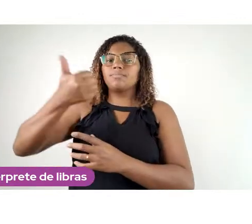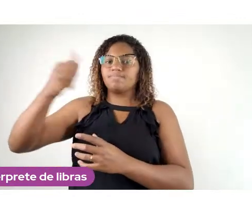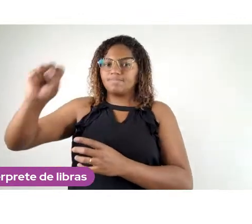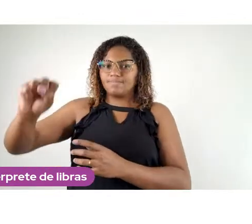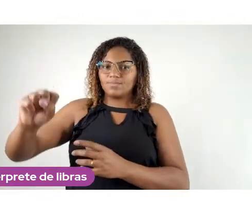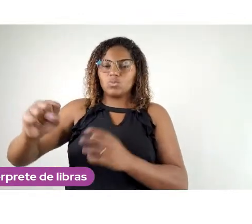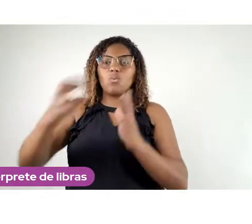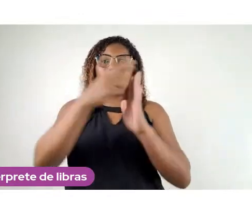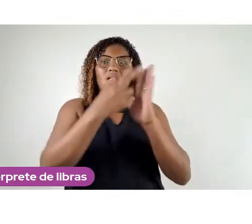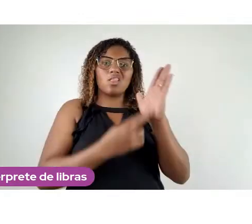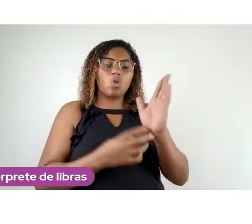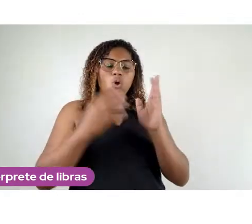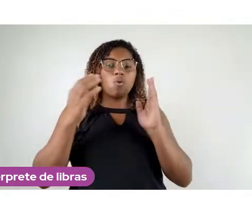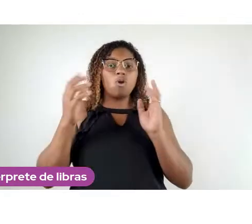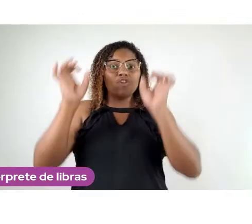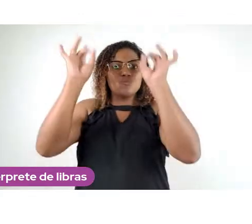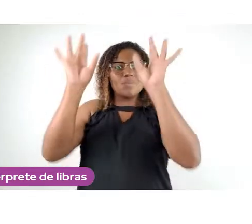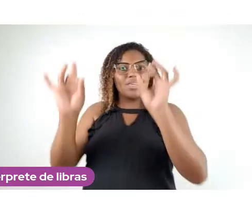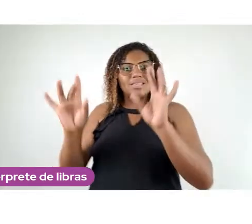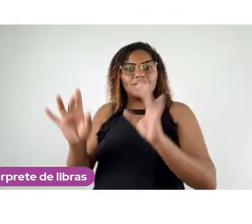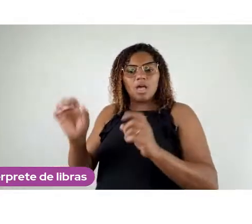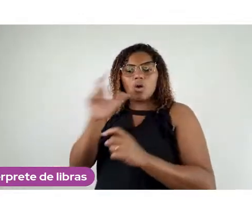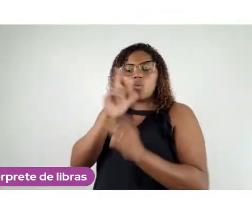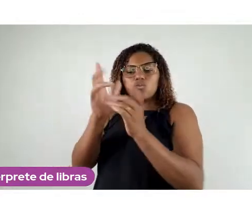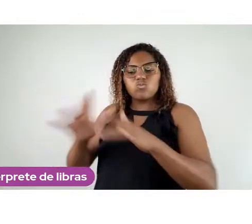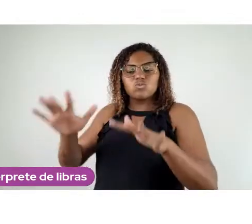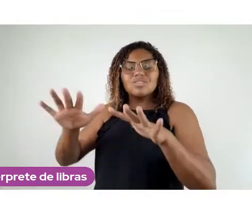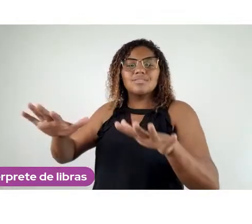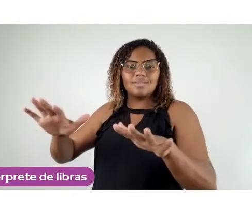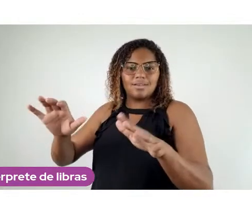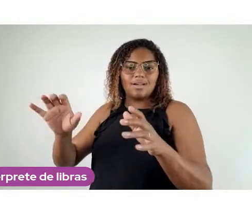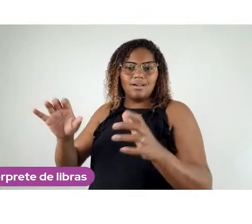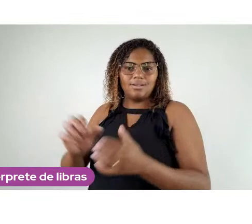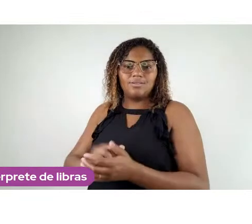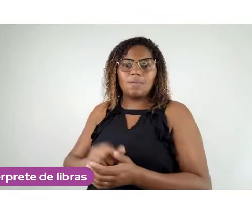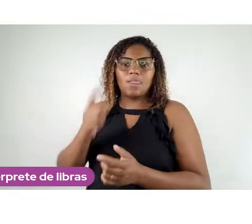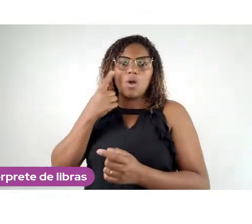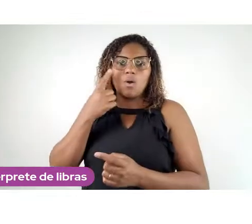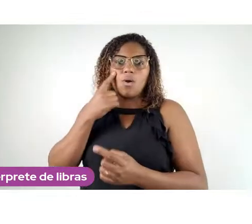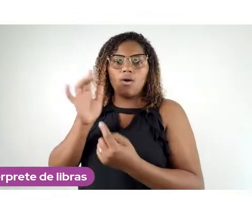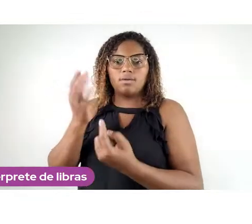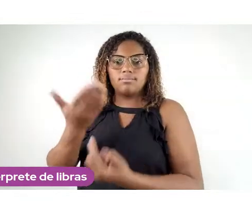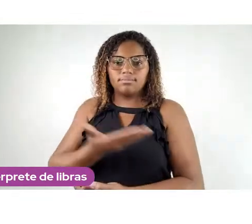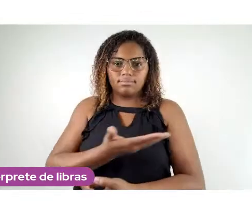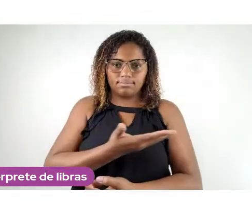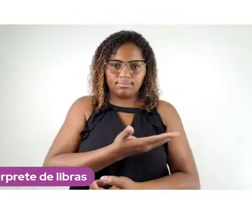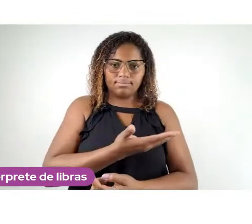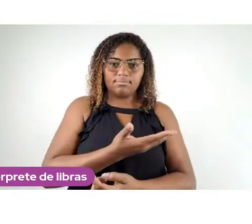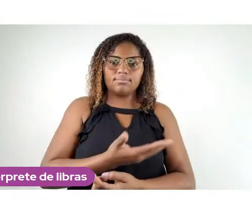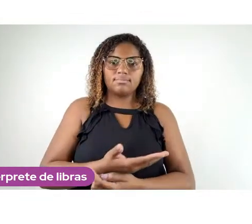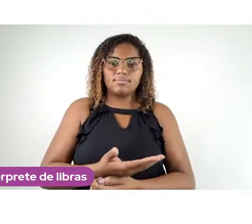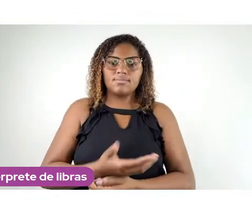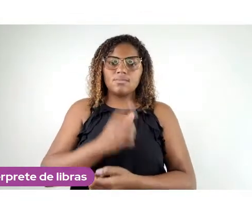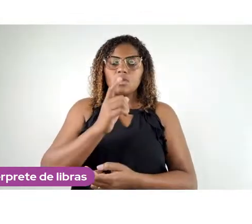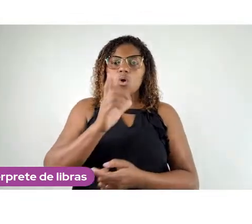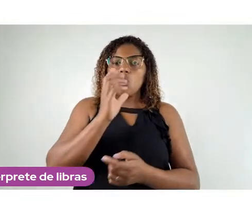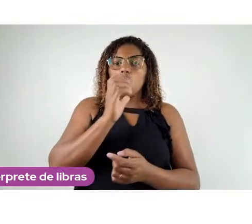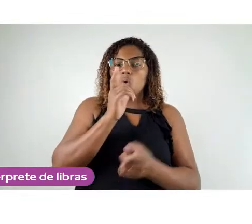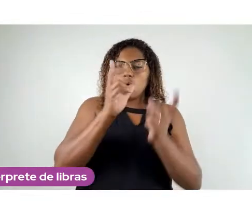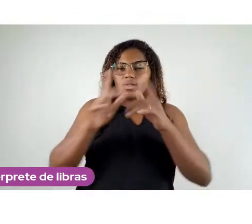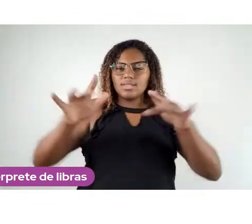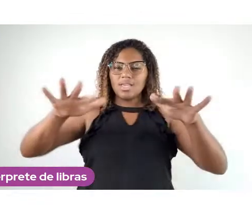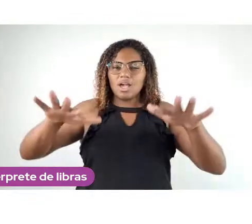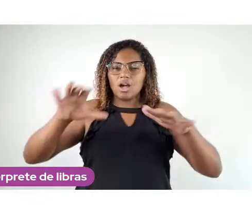sobre oceano e criosfera, que é esse aqui. Olha, né, o oceano e criosfera em um clima de mudança. Então, a